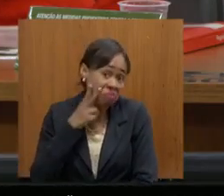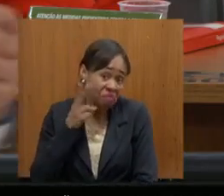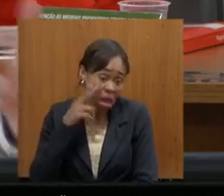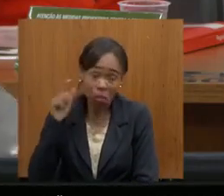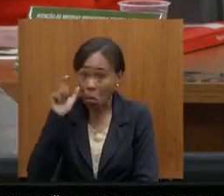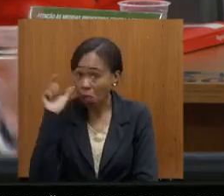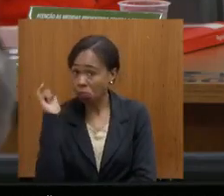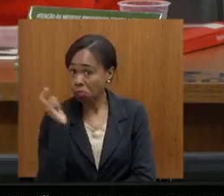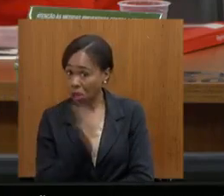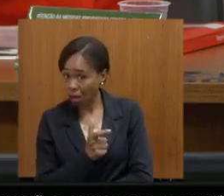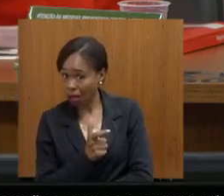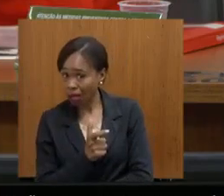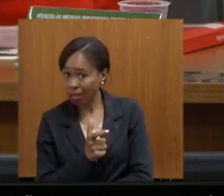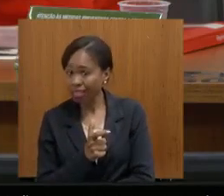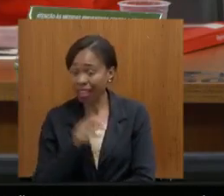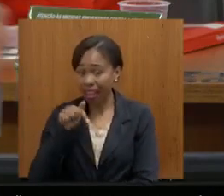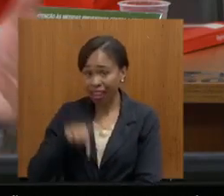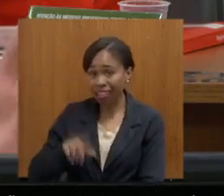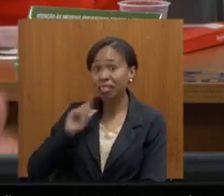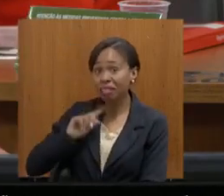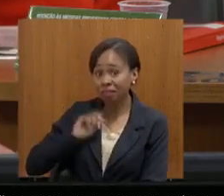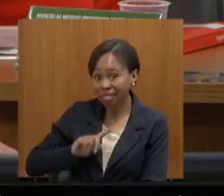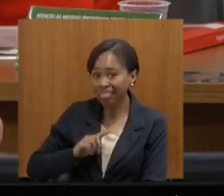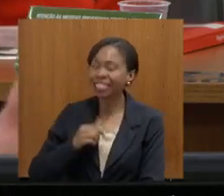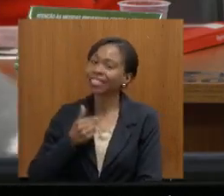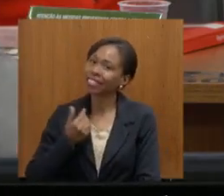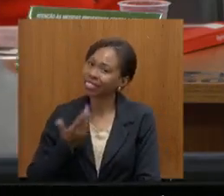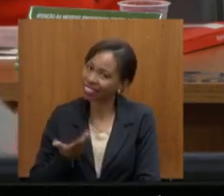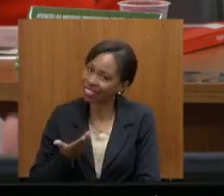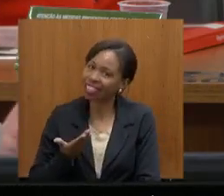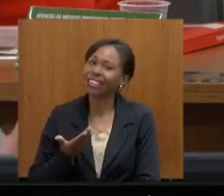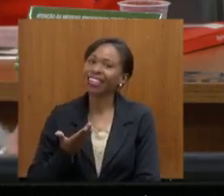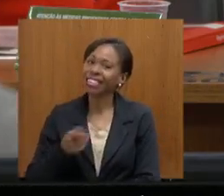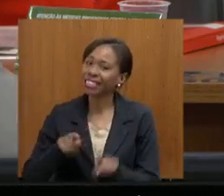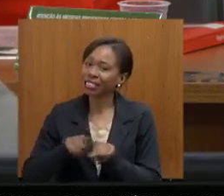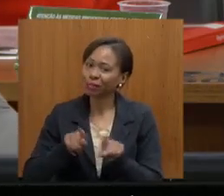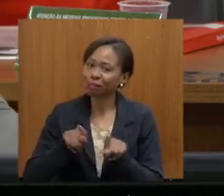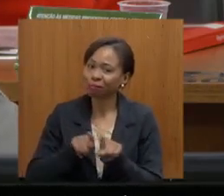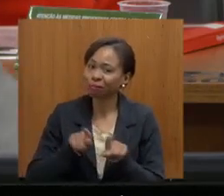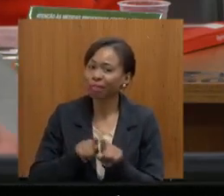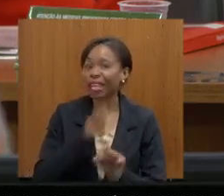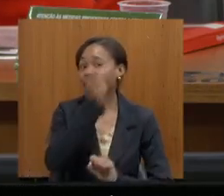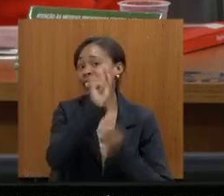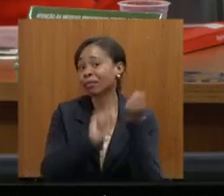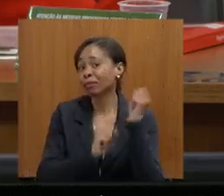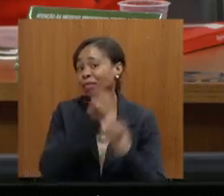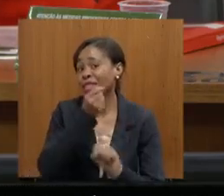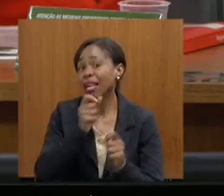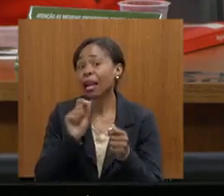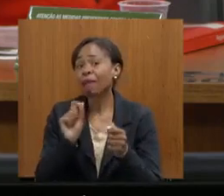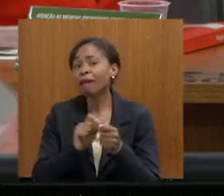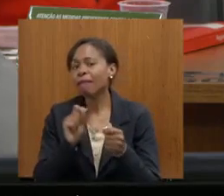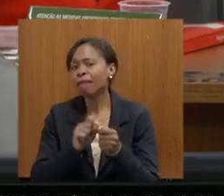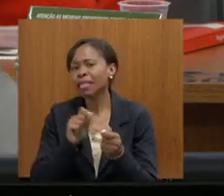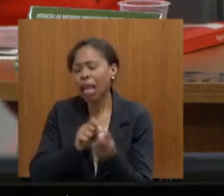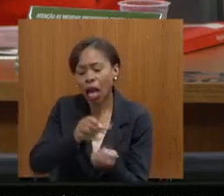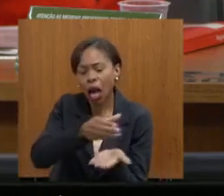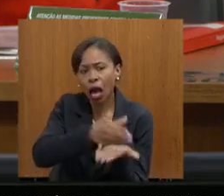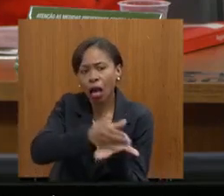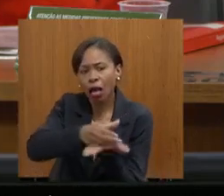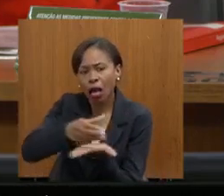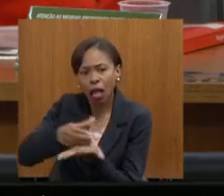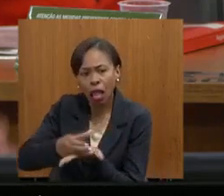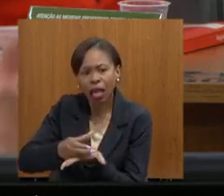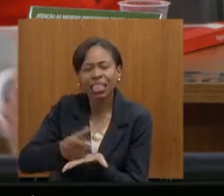nós estamos atraindo depois né as indústrias que vão fazer as latas de alumínio e as